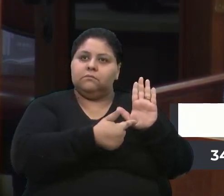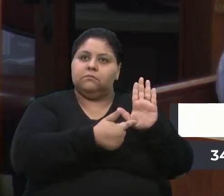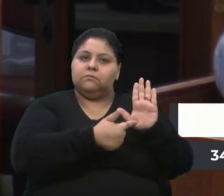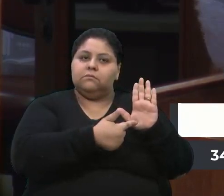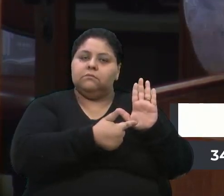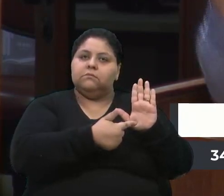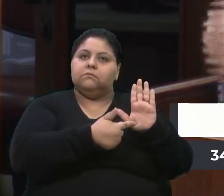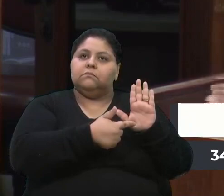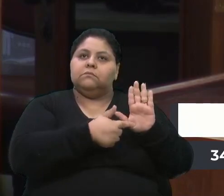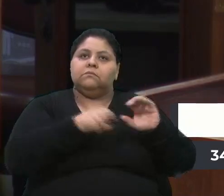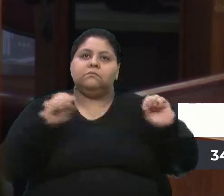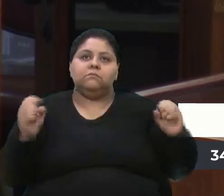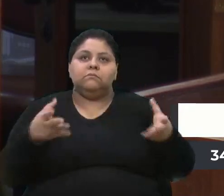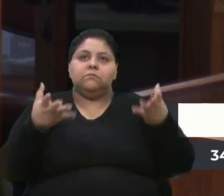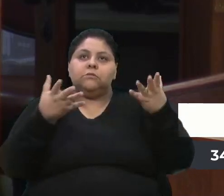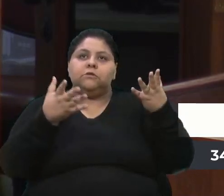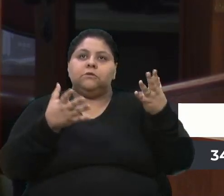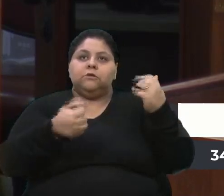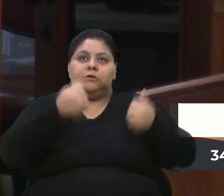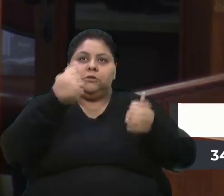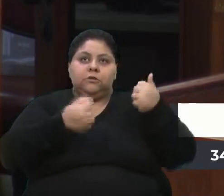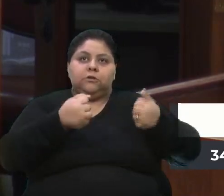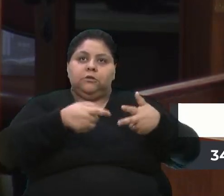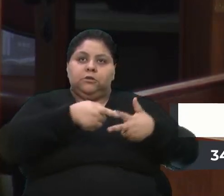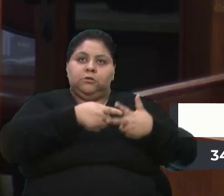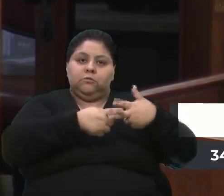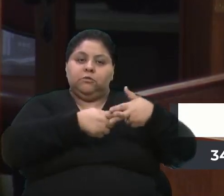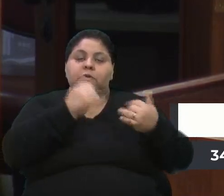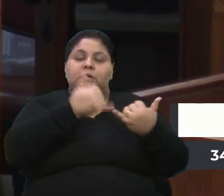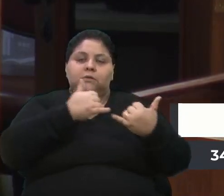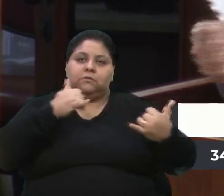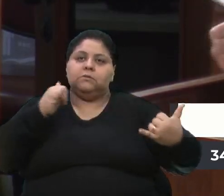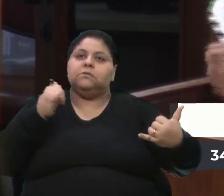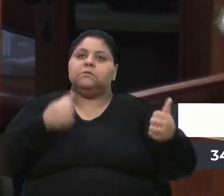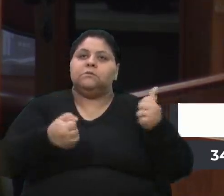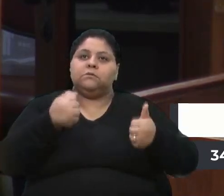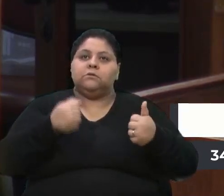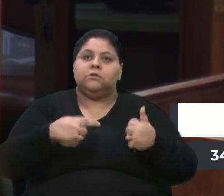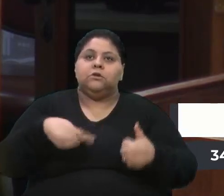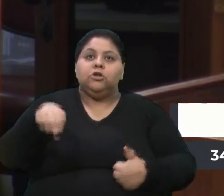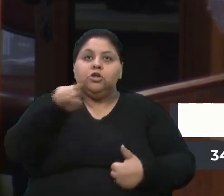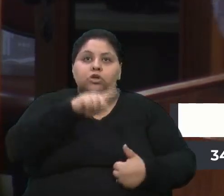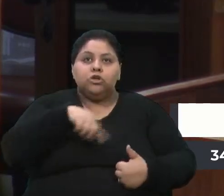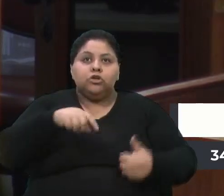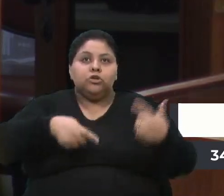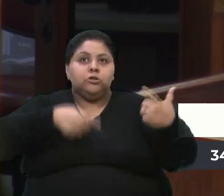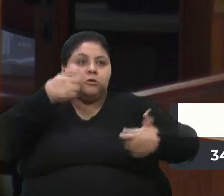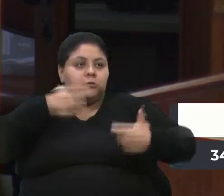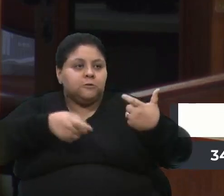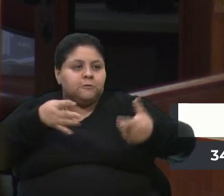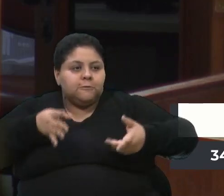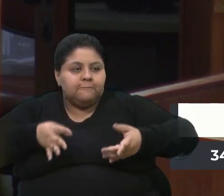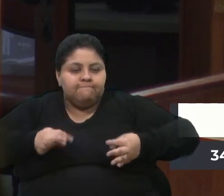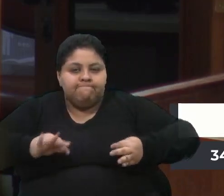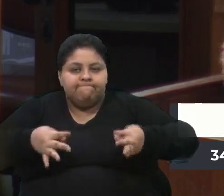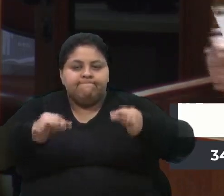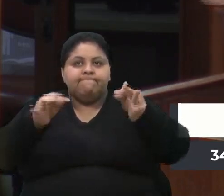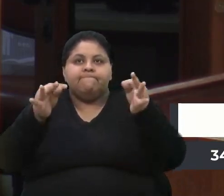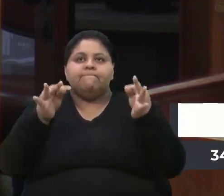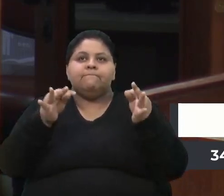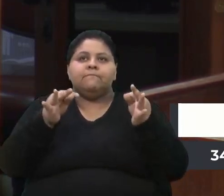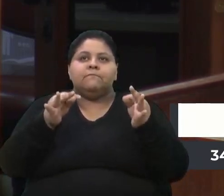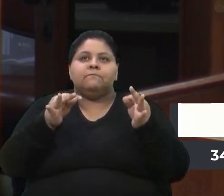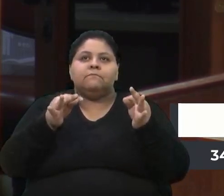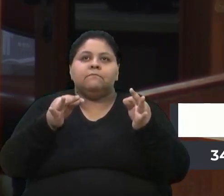de veículos e mobilidades elétricas. Olha só, gente, nós estamos discutindo essa tecnologia enquanto